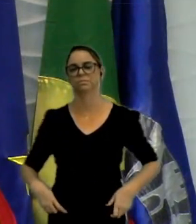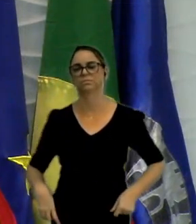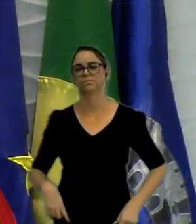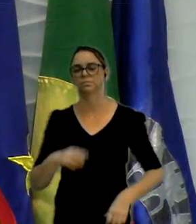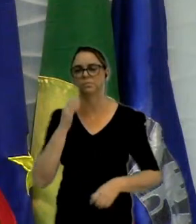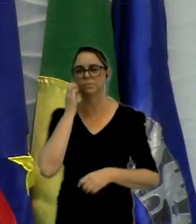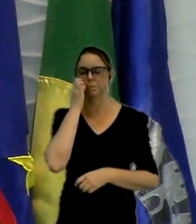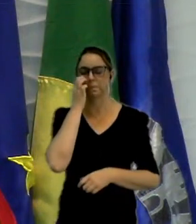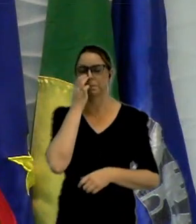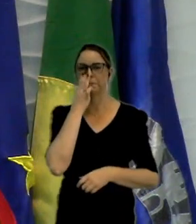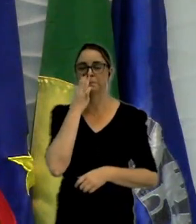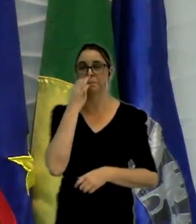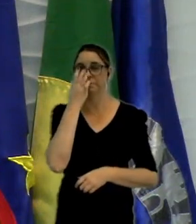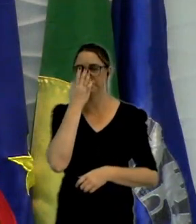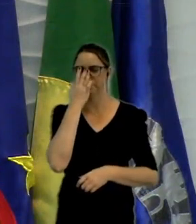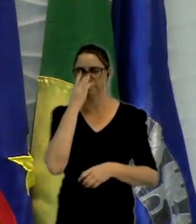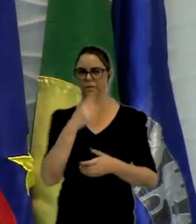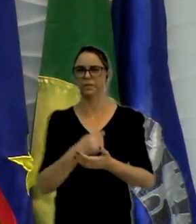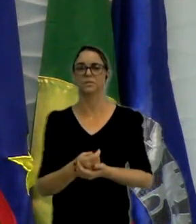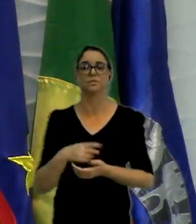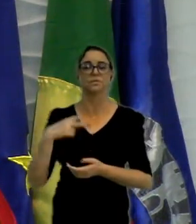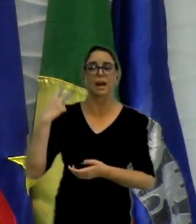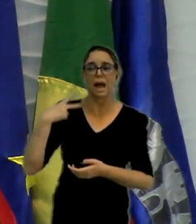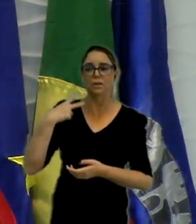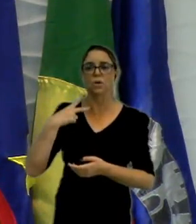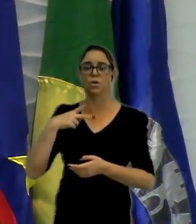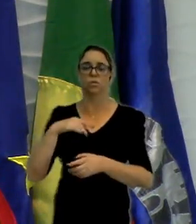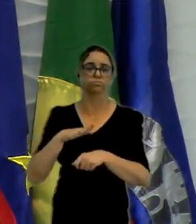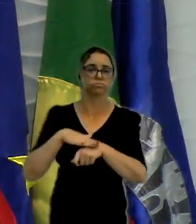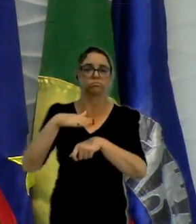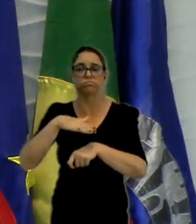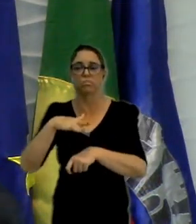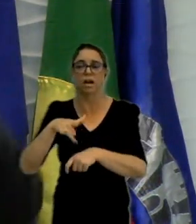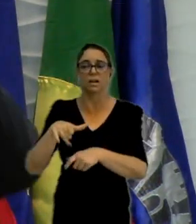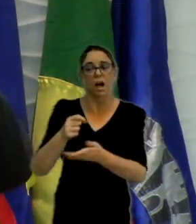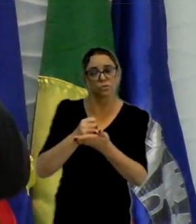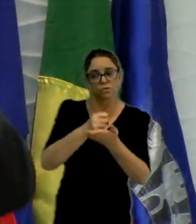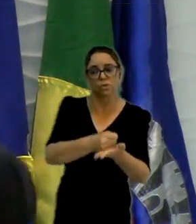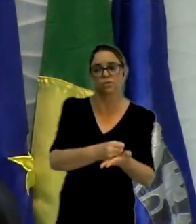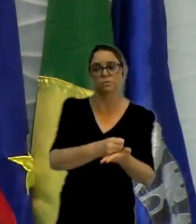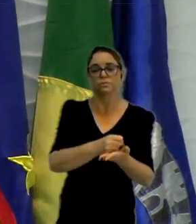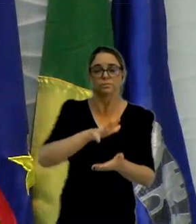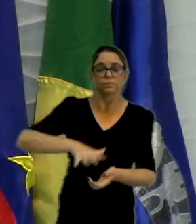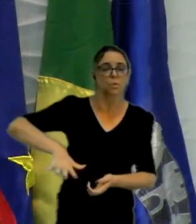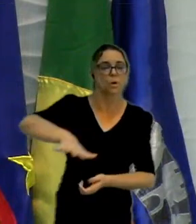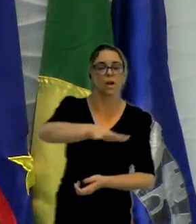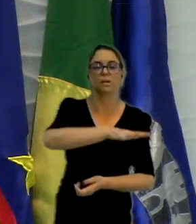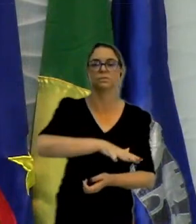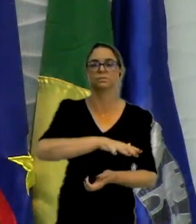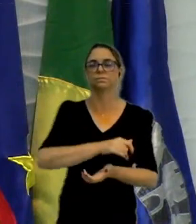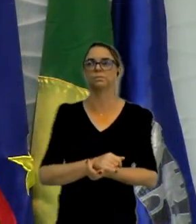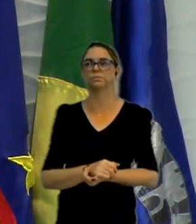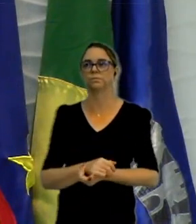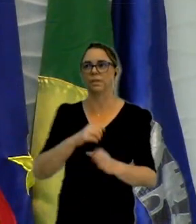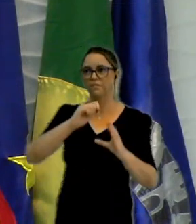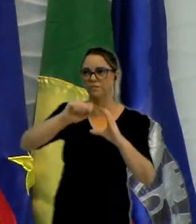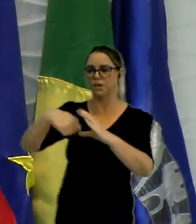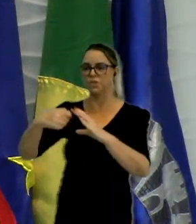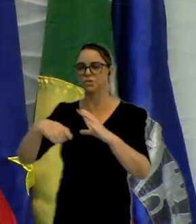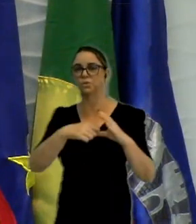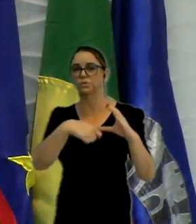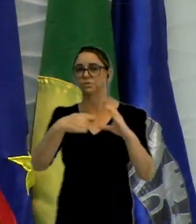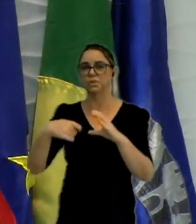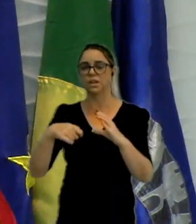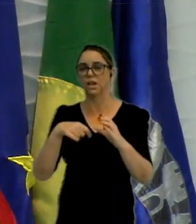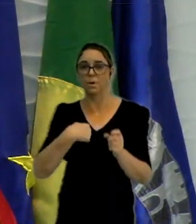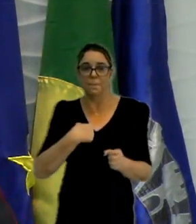mais foi beneficiado nas suas regiões com a ajuda do empresário Zé Almeida. Eu disse aqui que não ia colocar mais vídeo dele, mas eu não